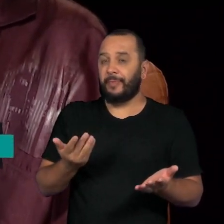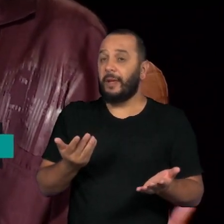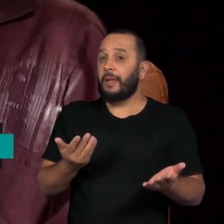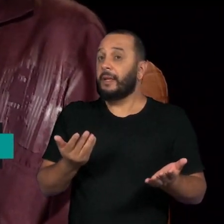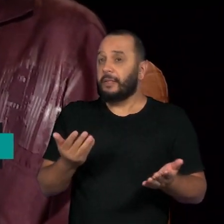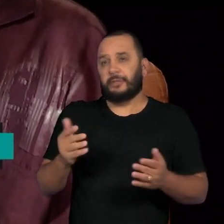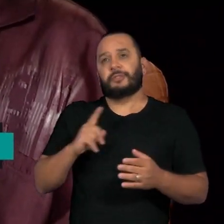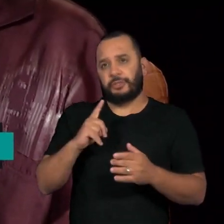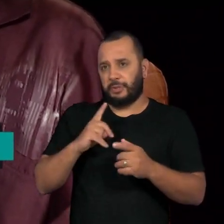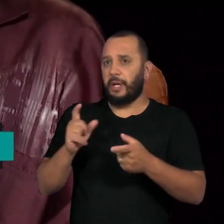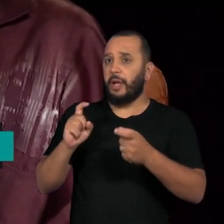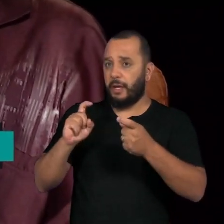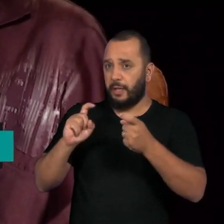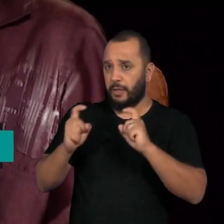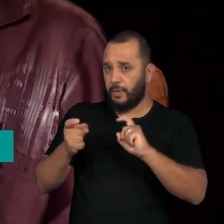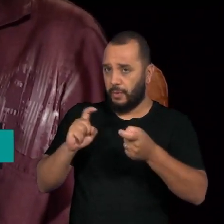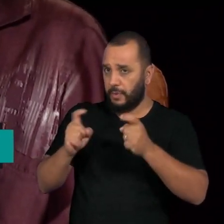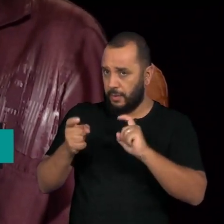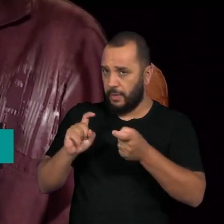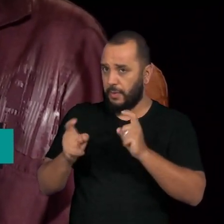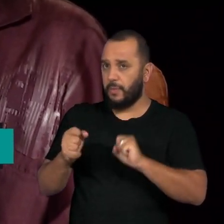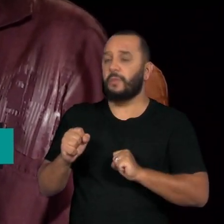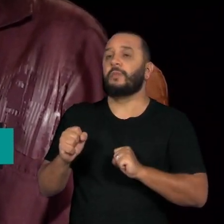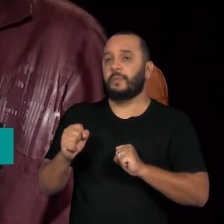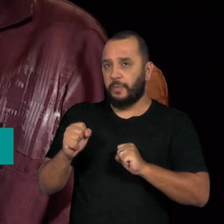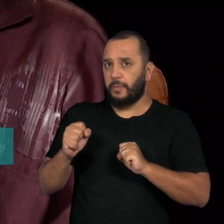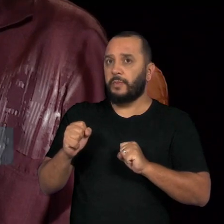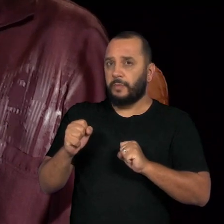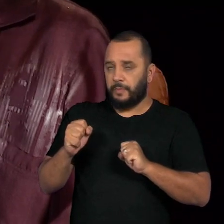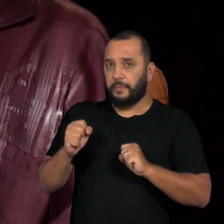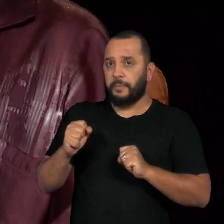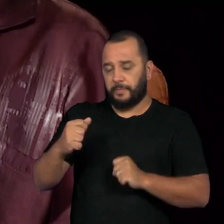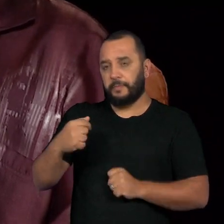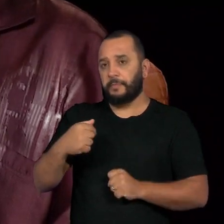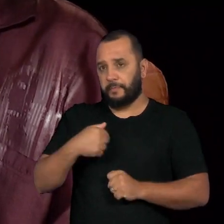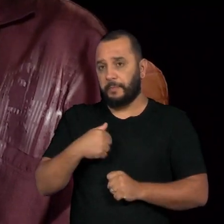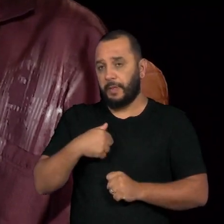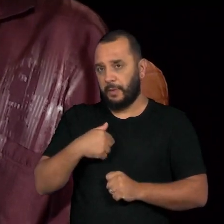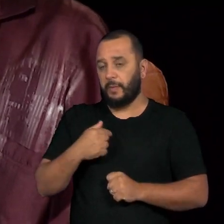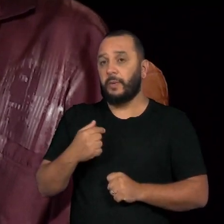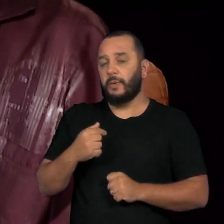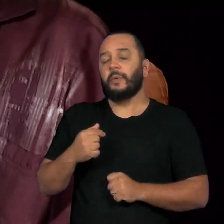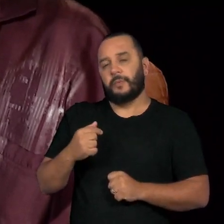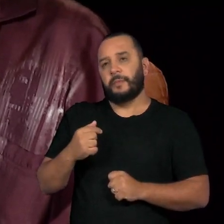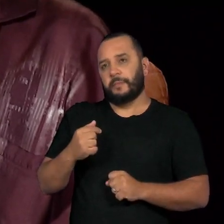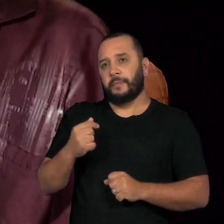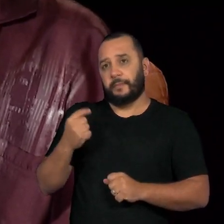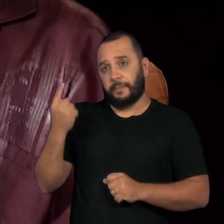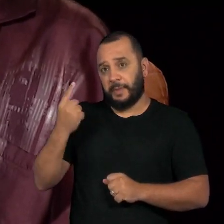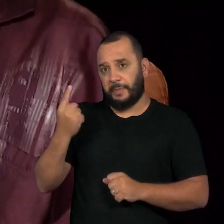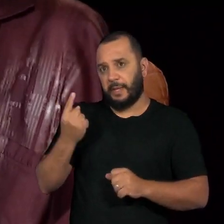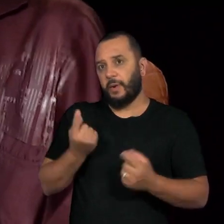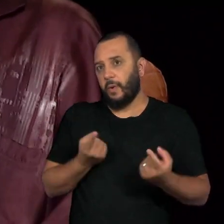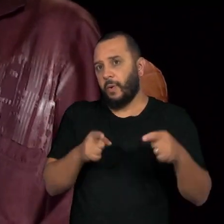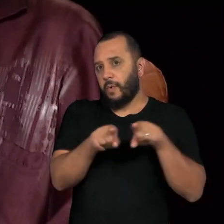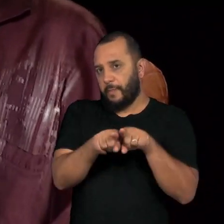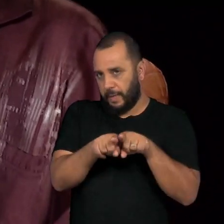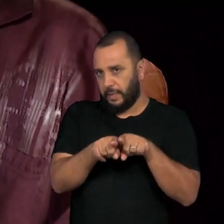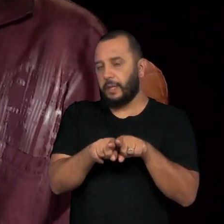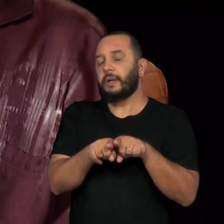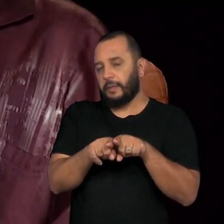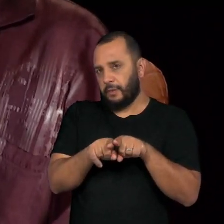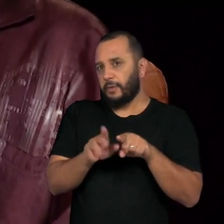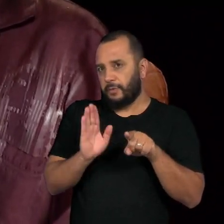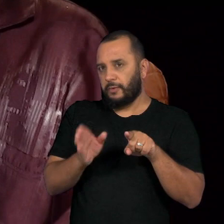tinha reuniões, né? E eu conheci o meu primeiro companheiro, o Serguei, primeiro